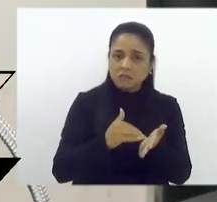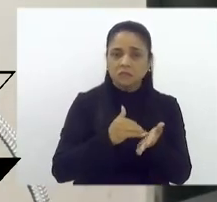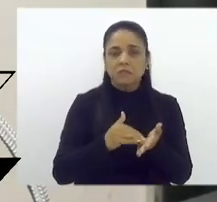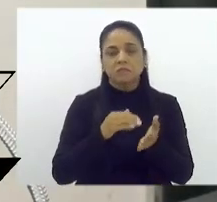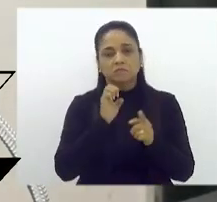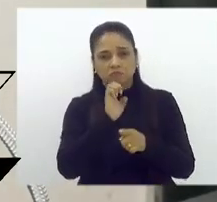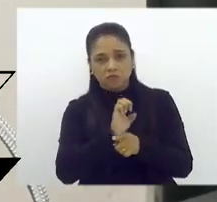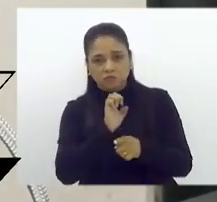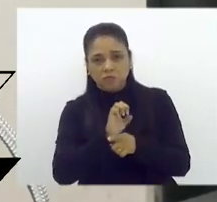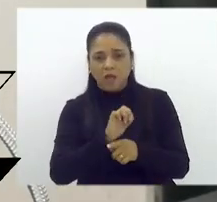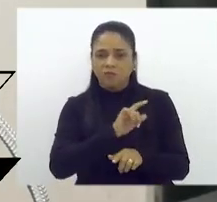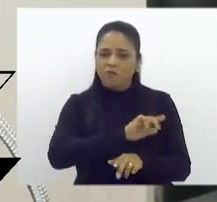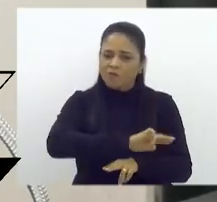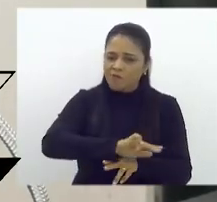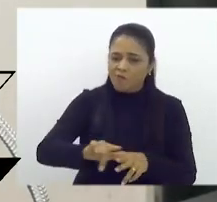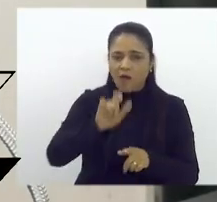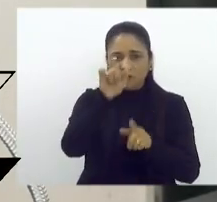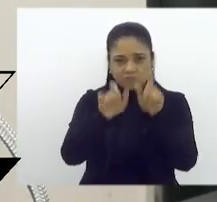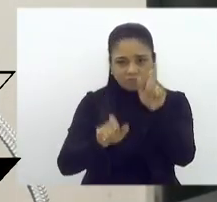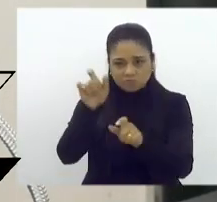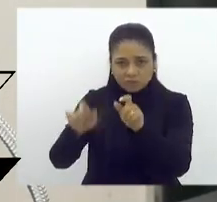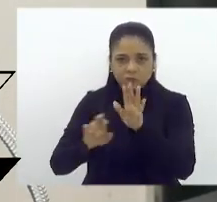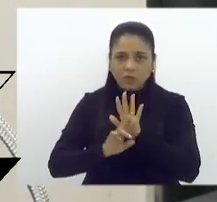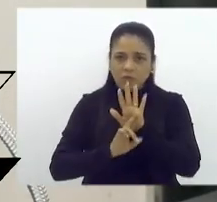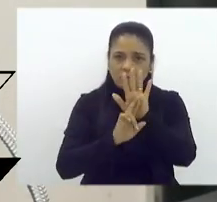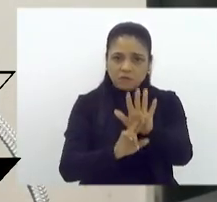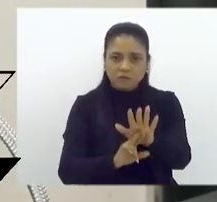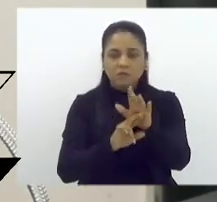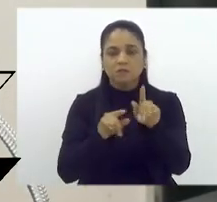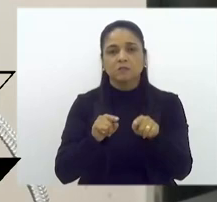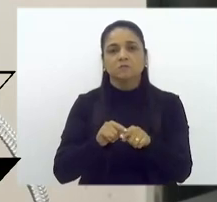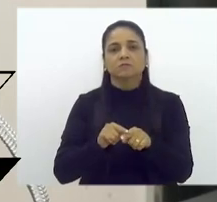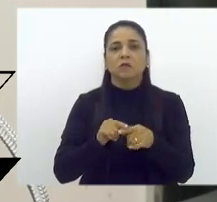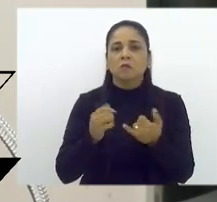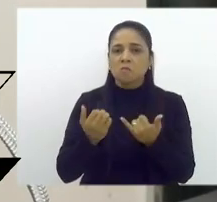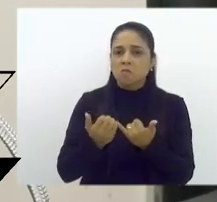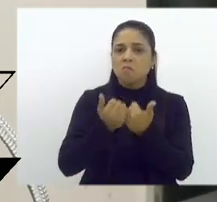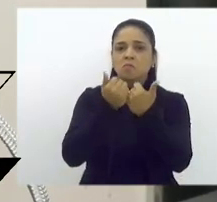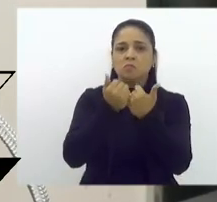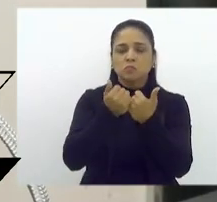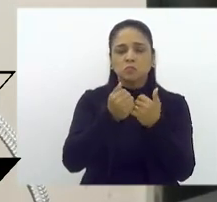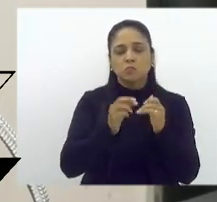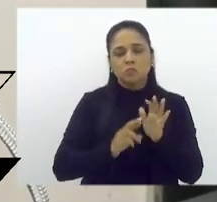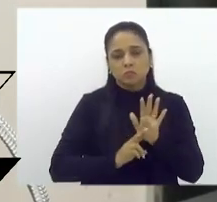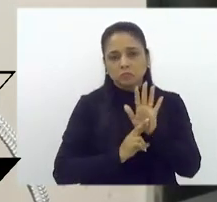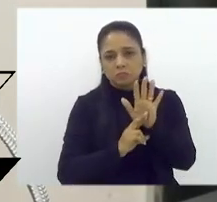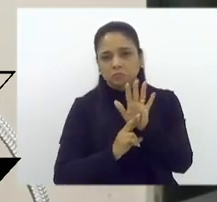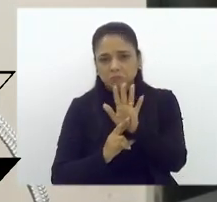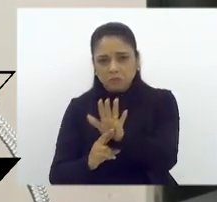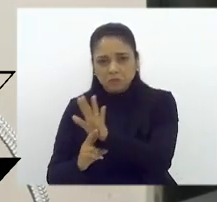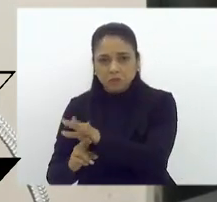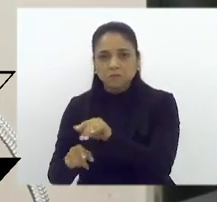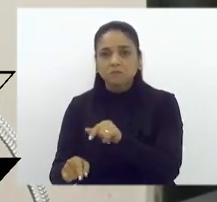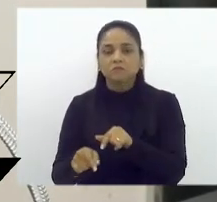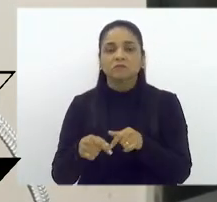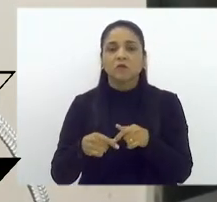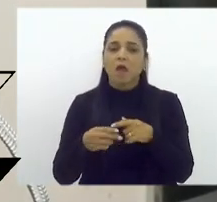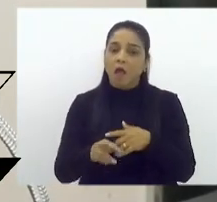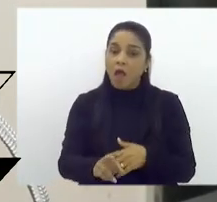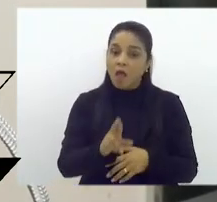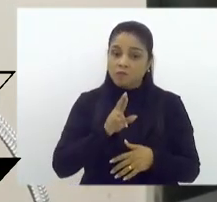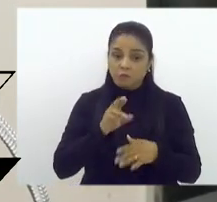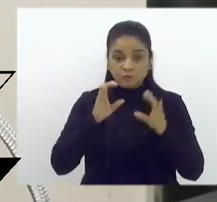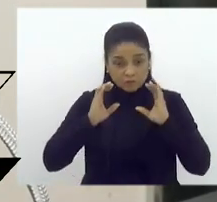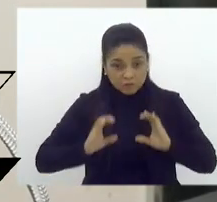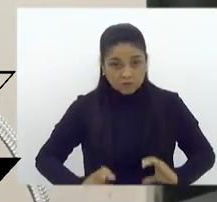com vários representantes de várias agremiações, vários produtores culturais. Então, é a resposta que o cidadão precisa de